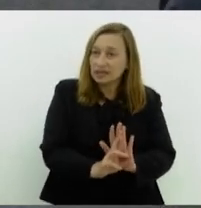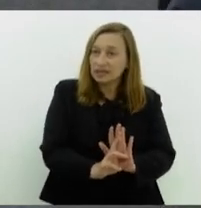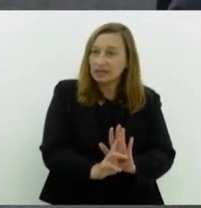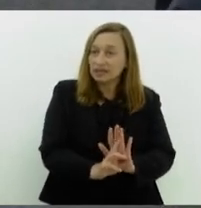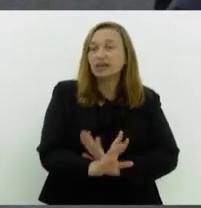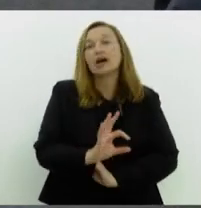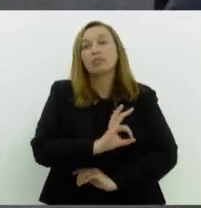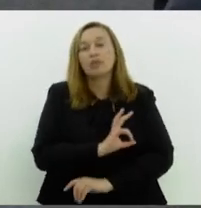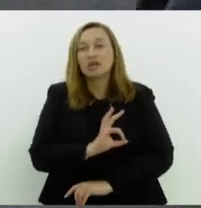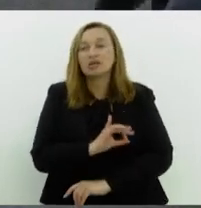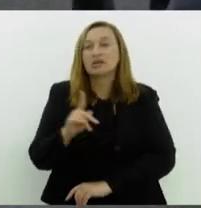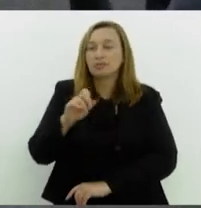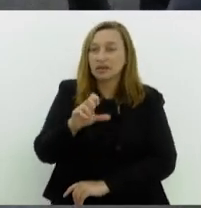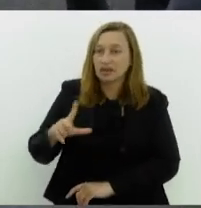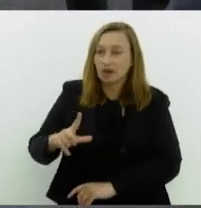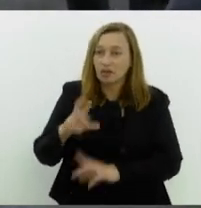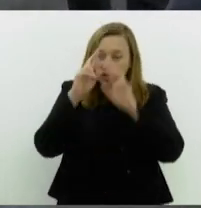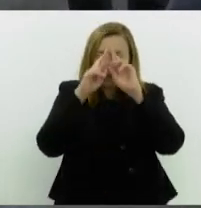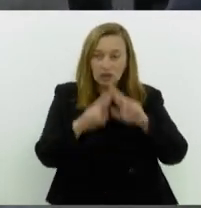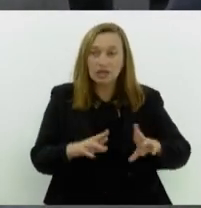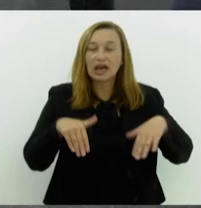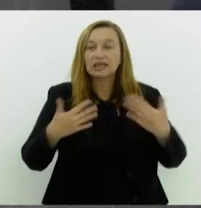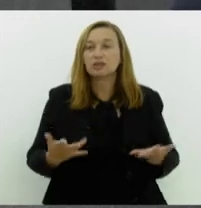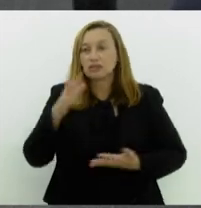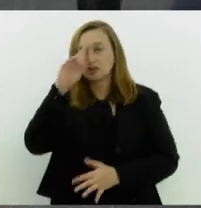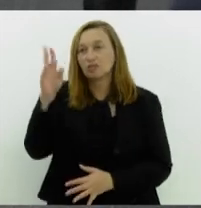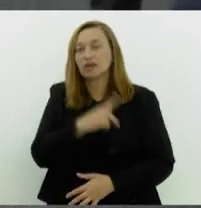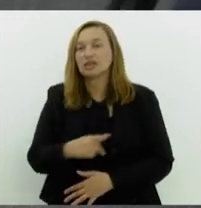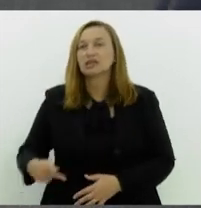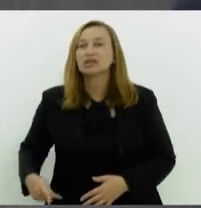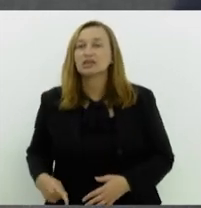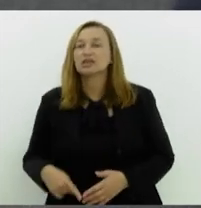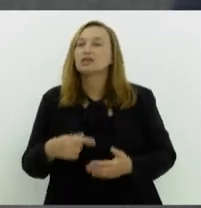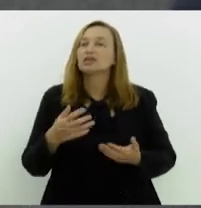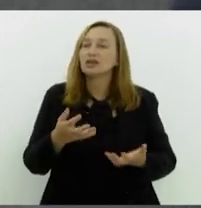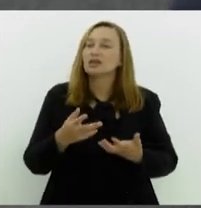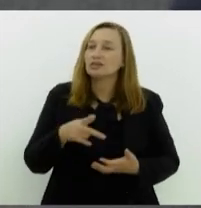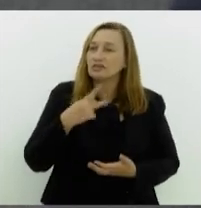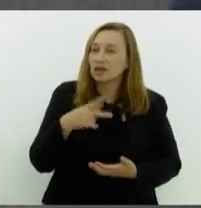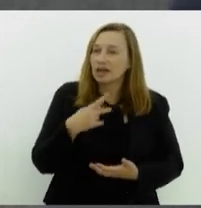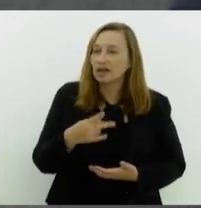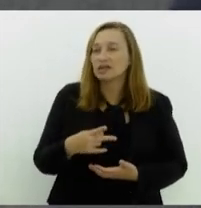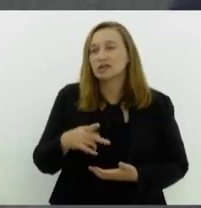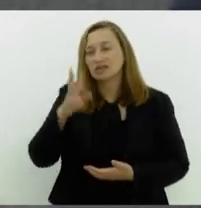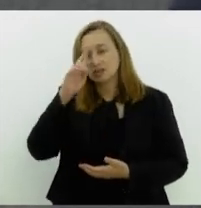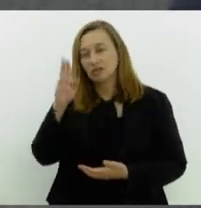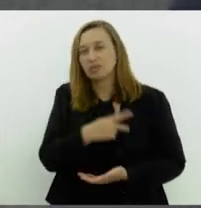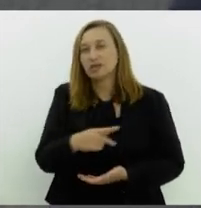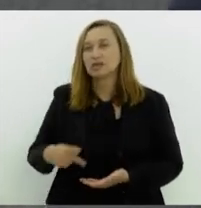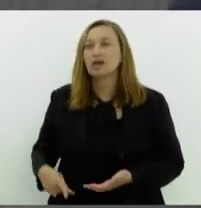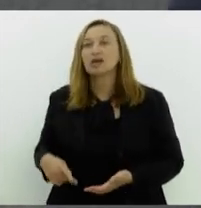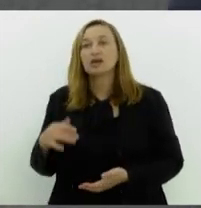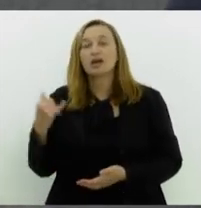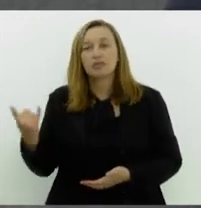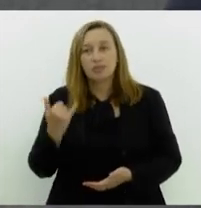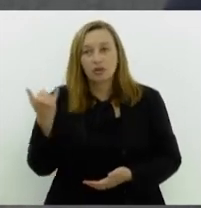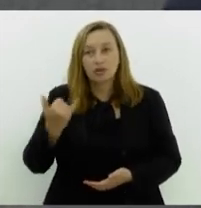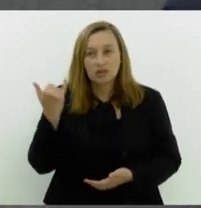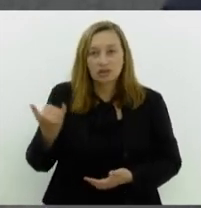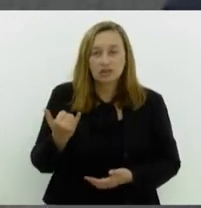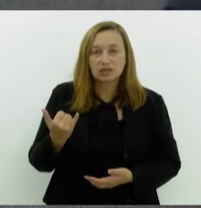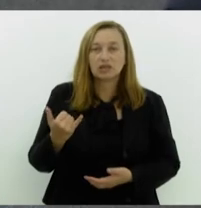polícia penal vigorosa. Então, quero dizer, senhor presidente, os pleitos são legítimos, os pleitos são necessários para a carreira, para